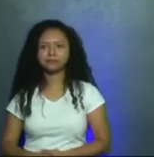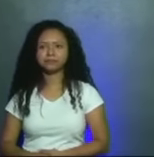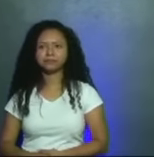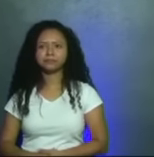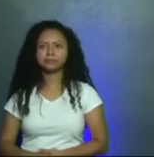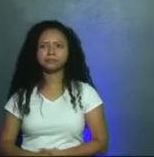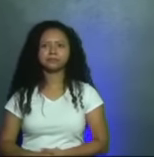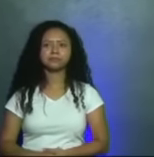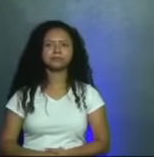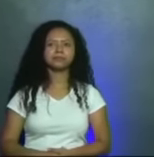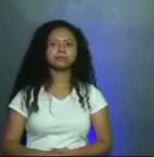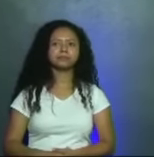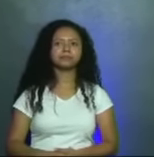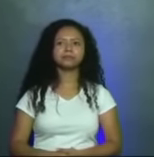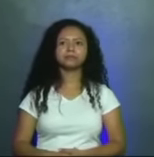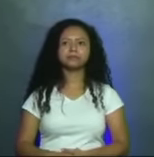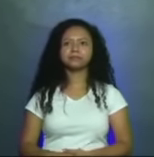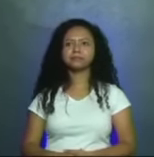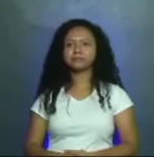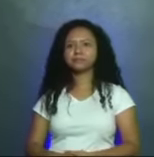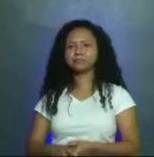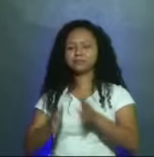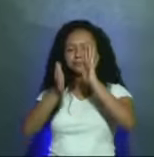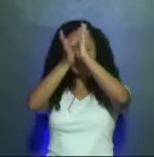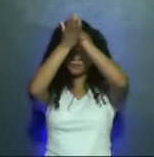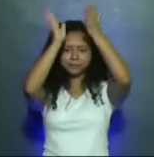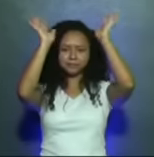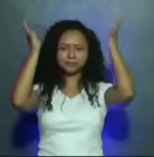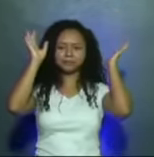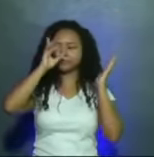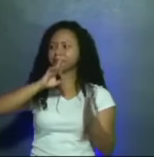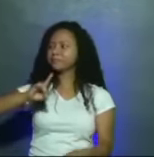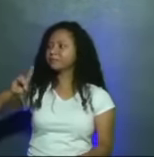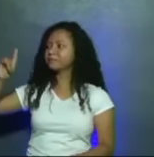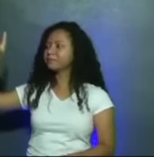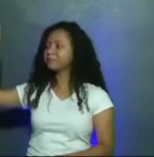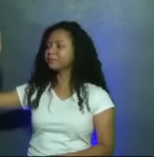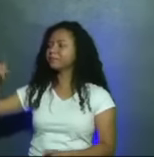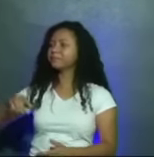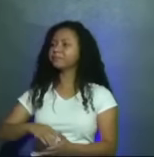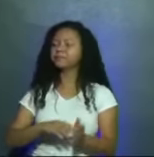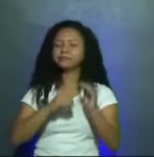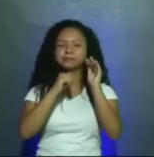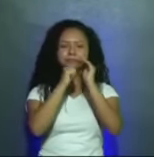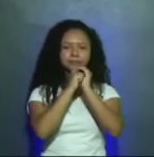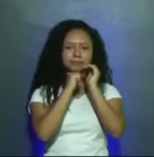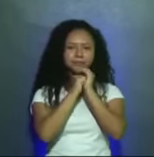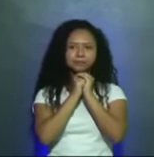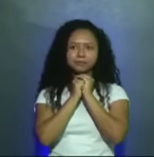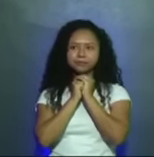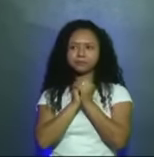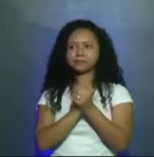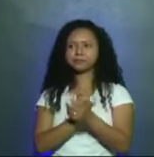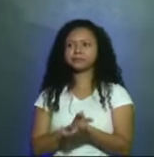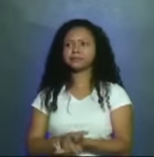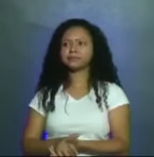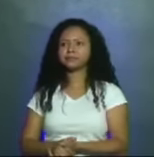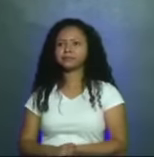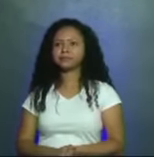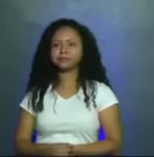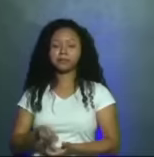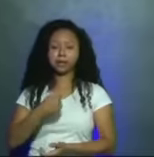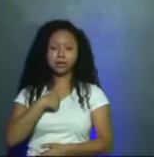está fazendo, aleluia, glória a Deus, glória a Deus, amém. Ai, eu estou emocionada.